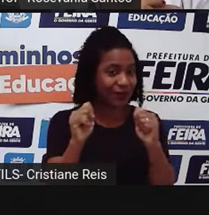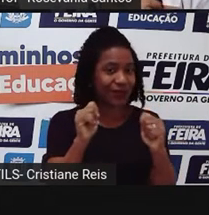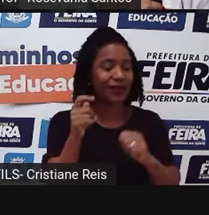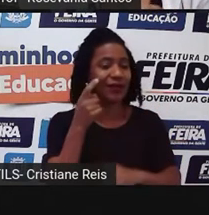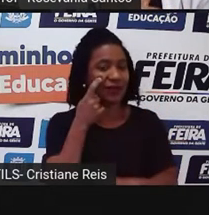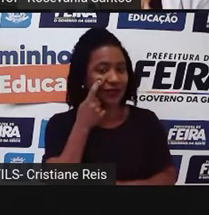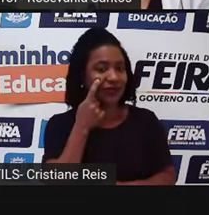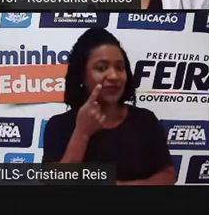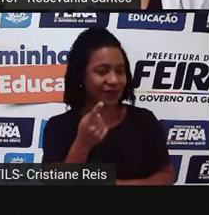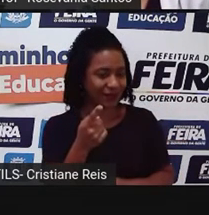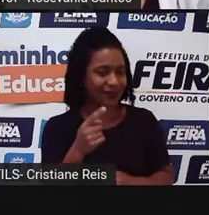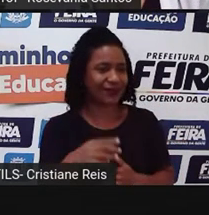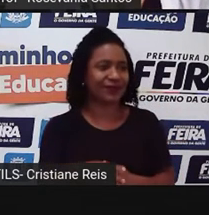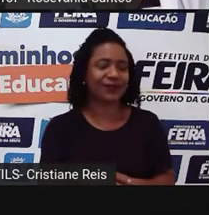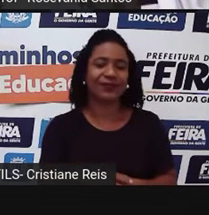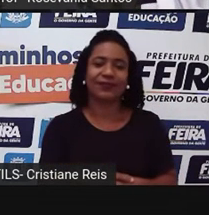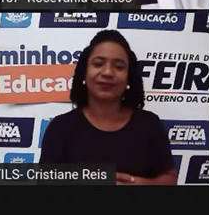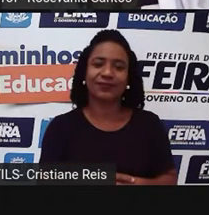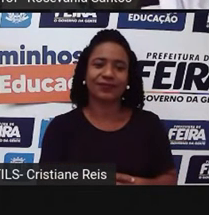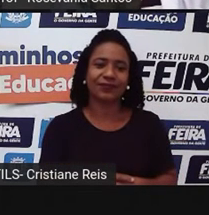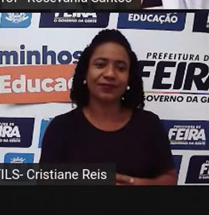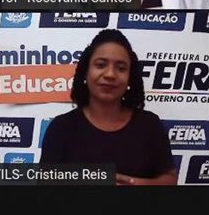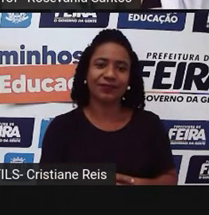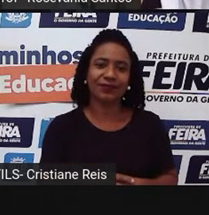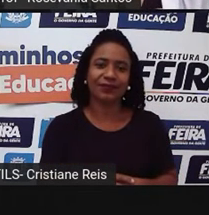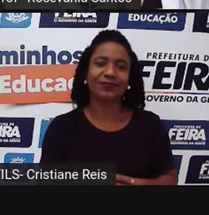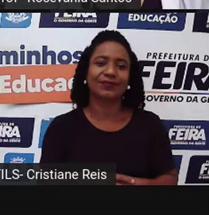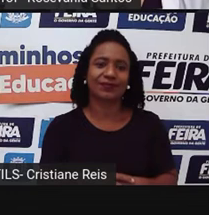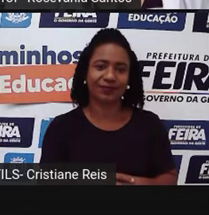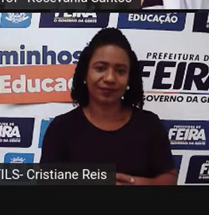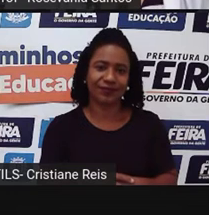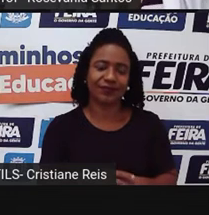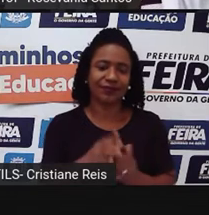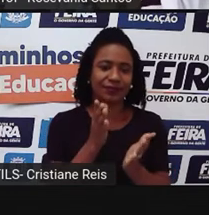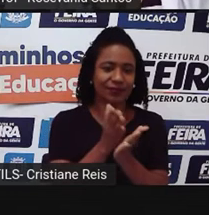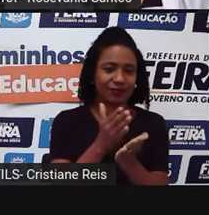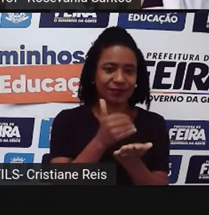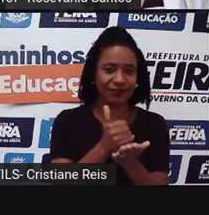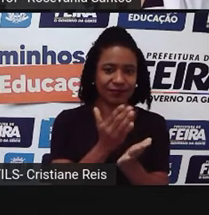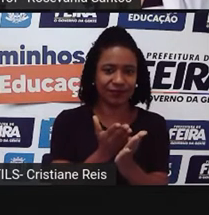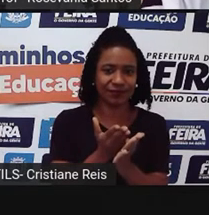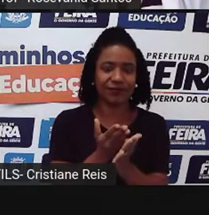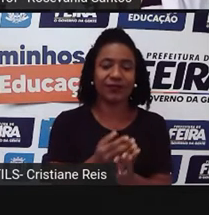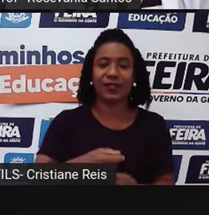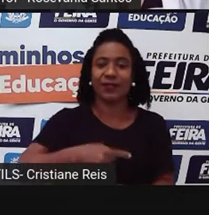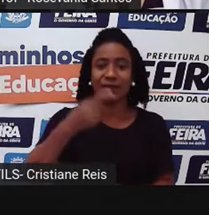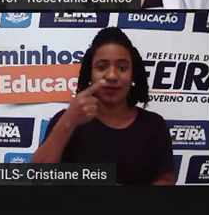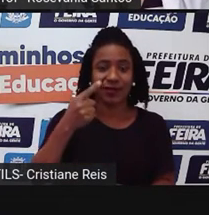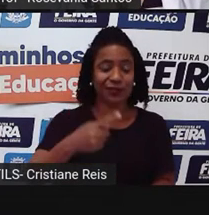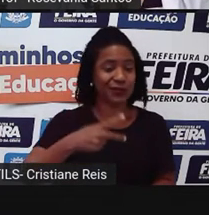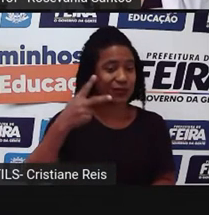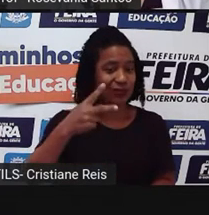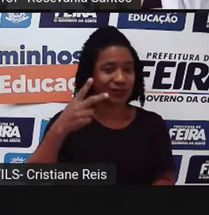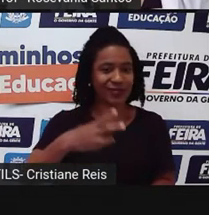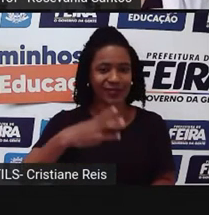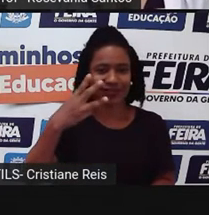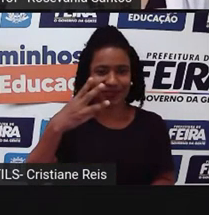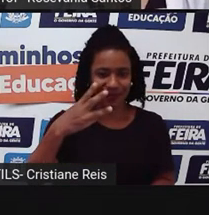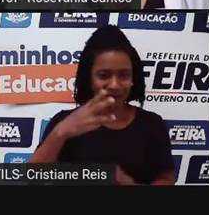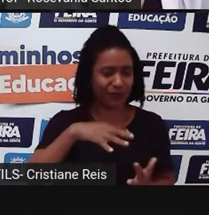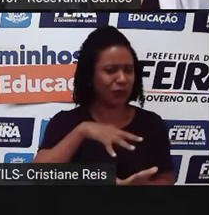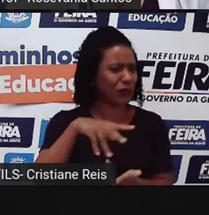o aspecto econômico. Aí, o que que acontece? Dividimos em primeiro, segundo e terceiro